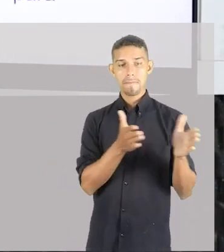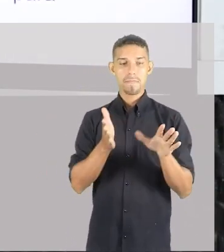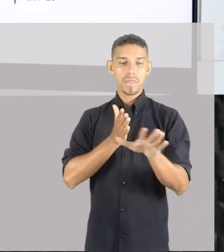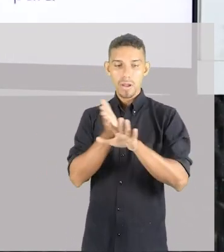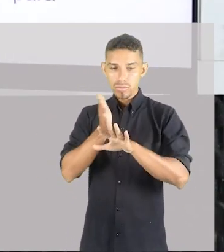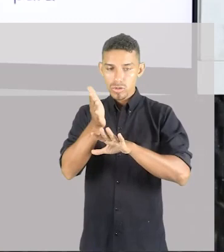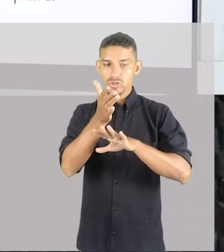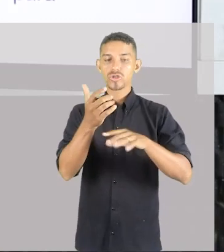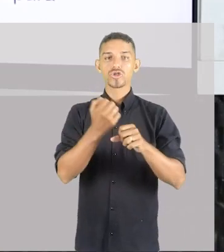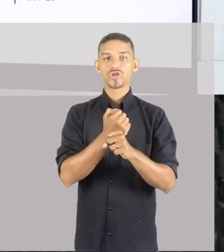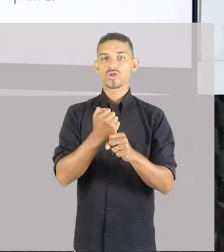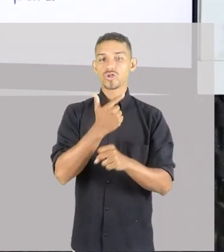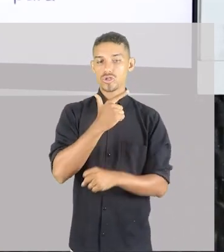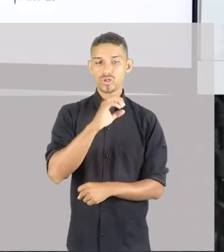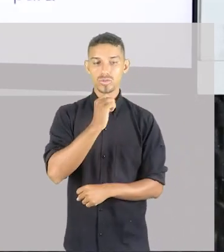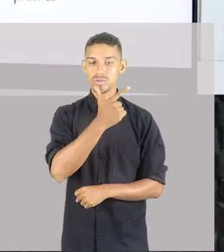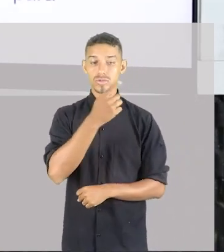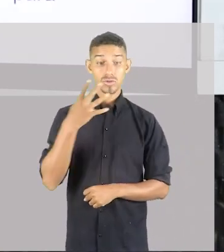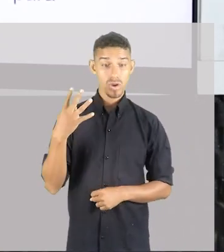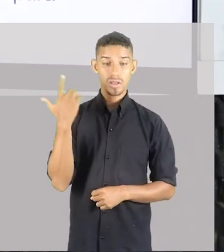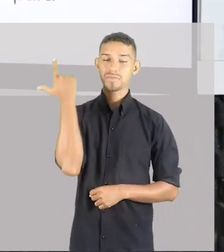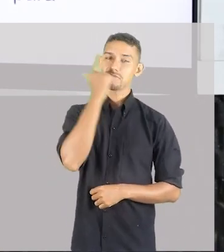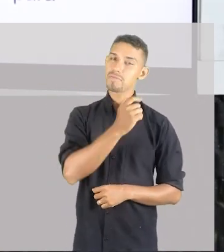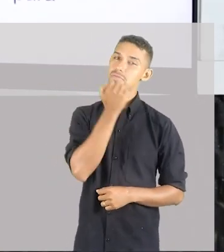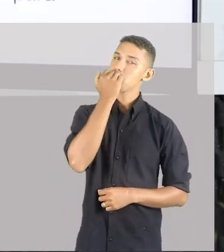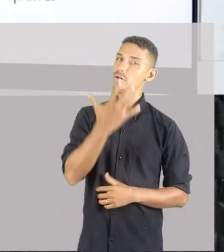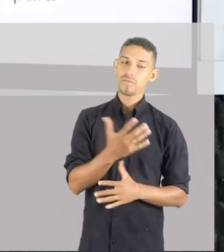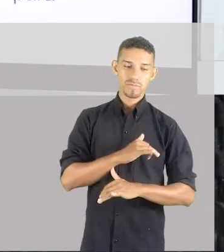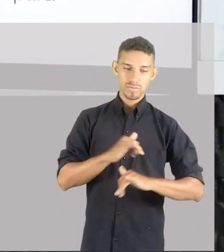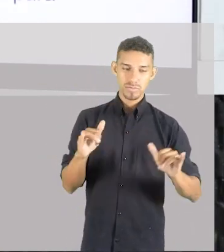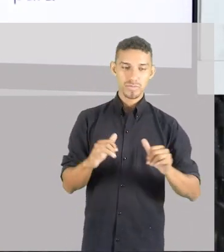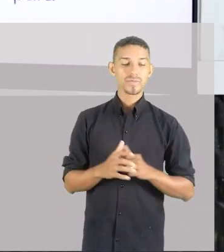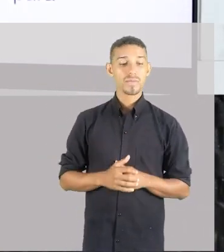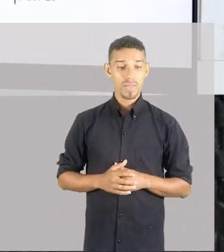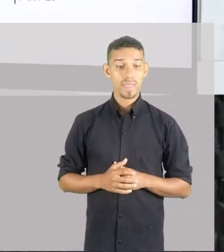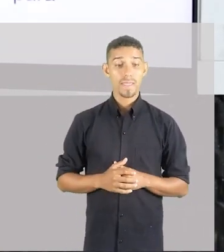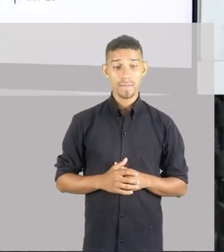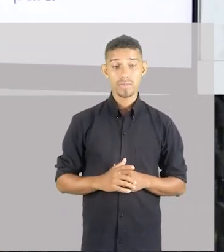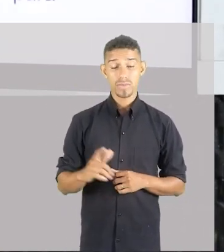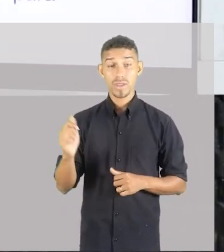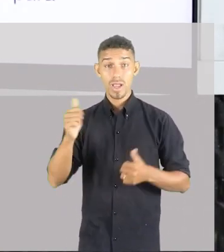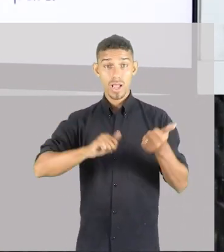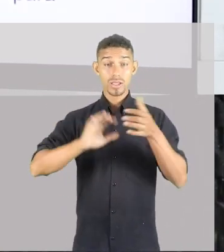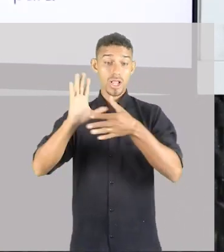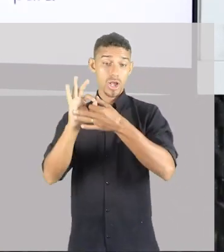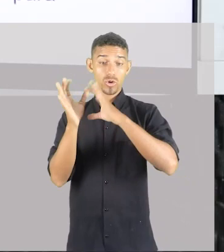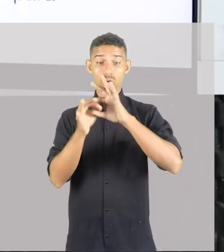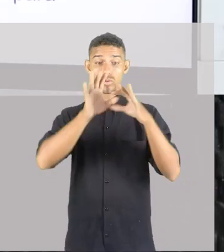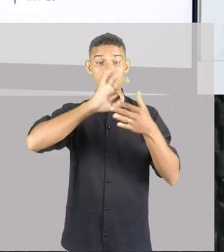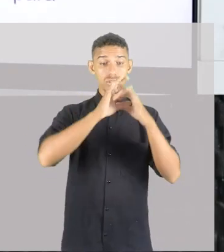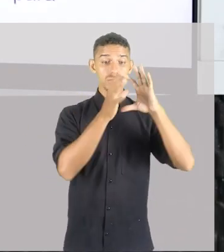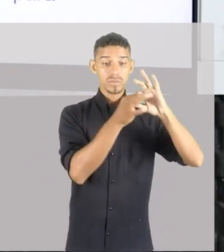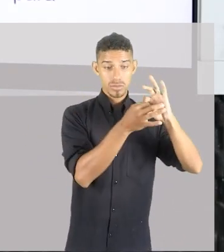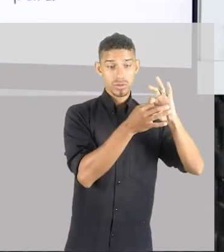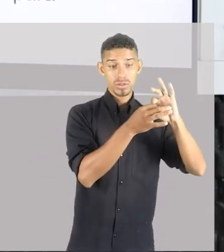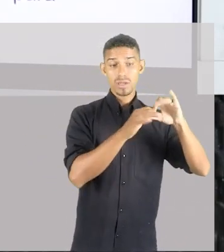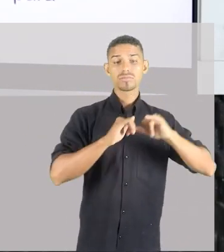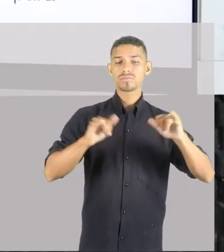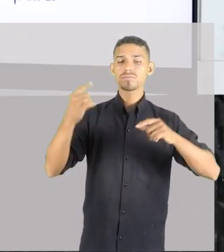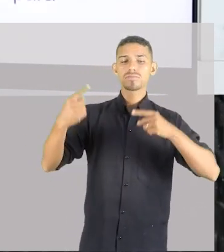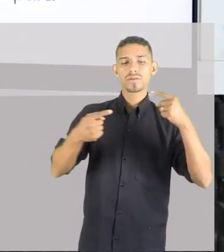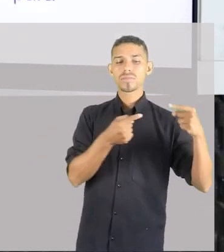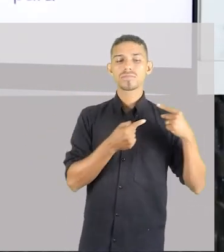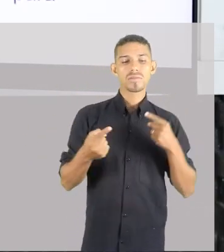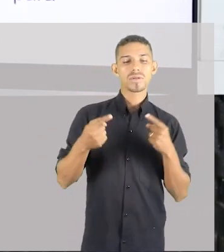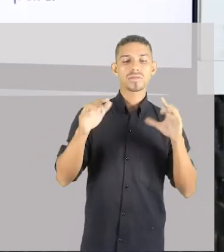Olimpíadas em 2024 isso é tão bom falar você não tem noção a decisão das Olimpíadas gerou uma grande discussão na comunidade esportiva